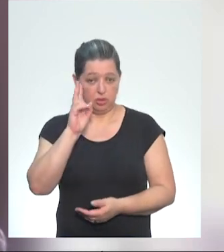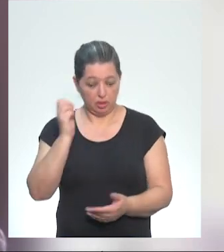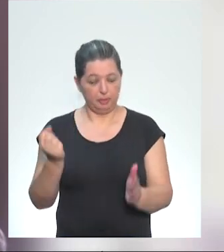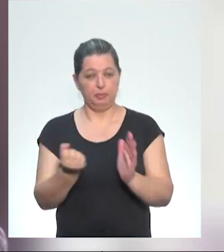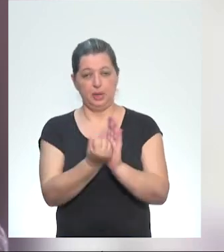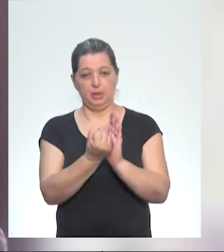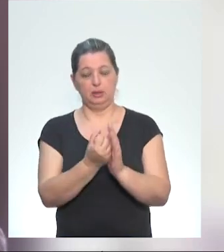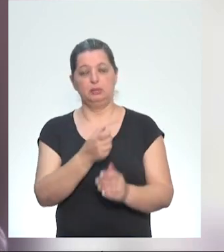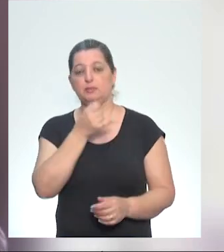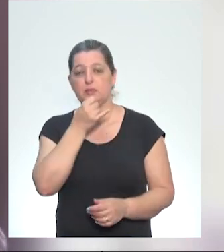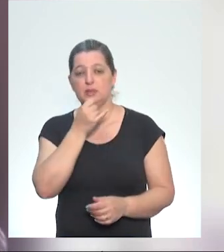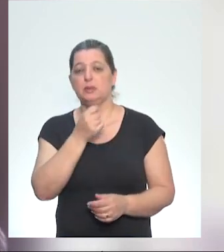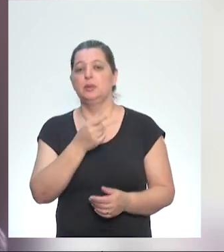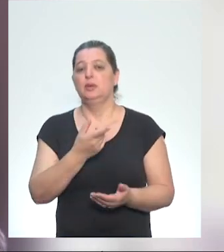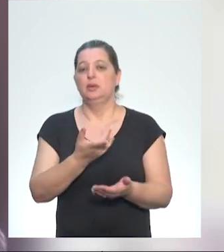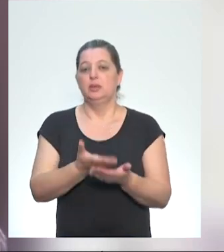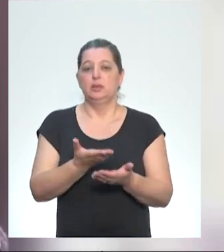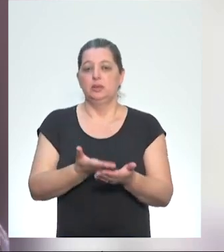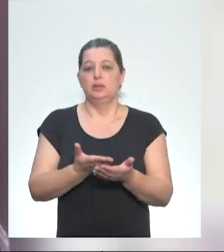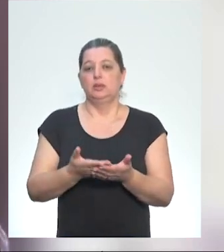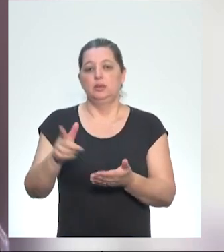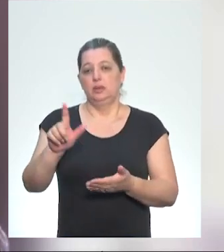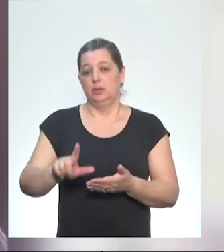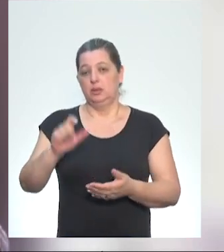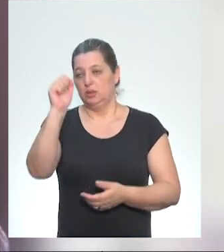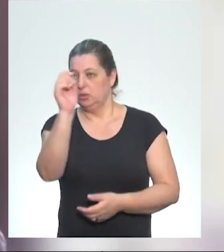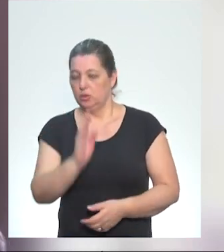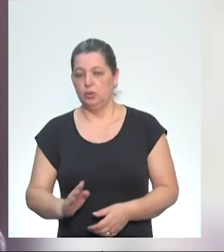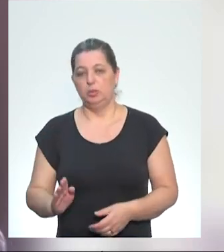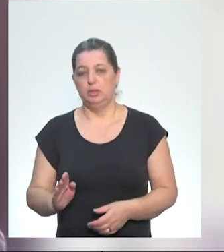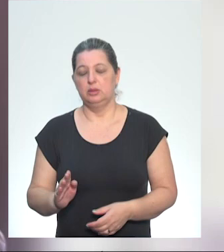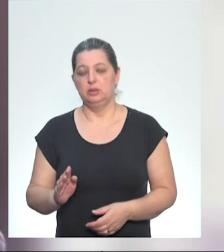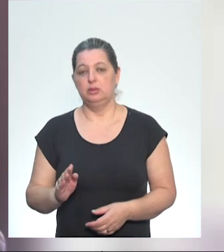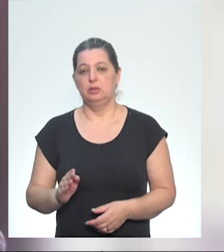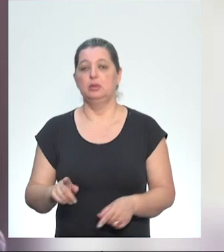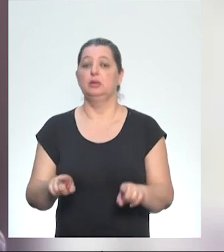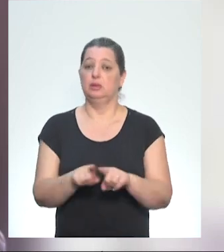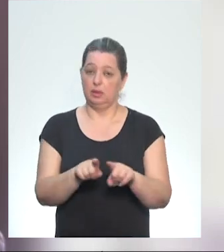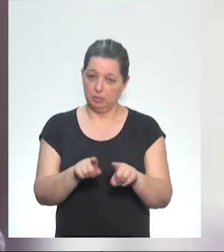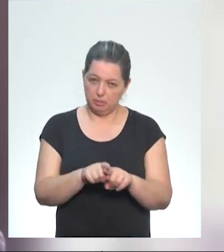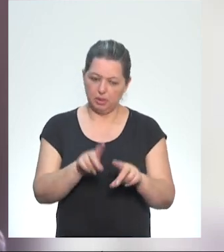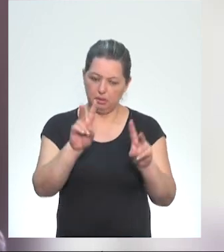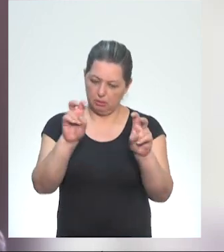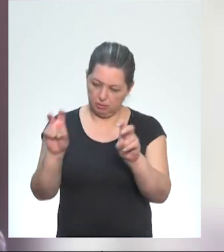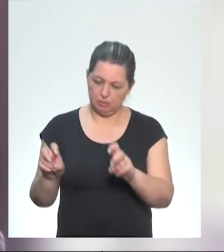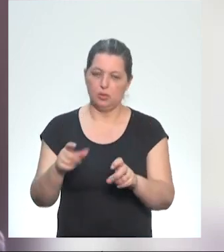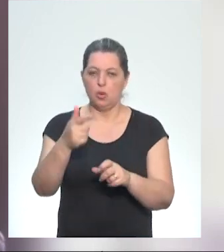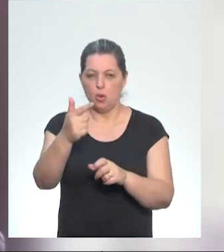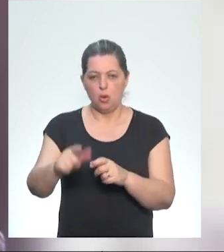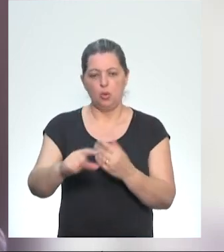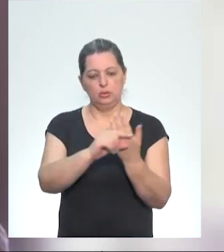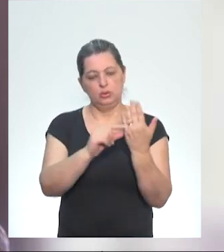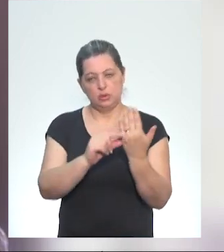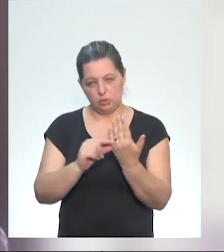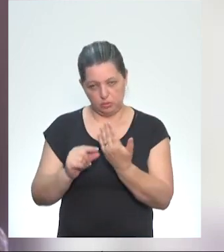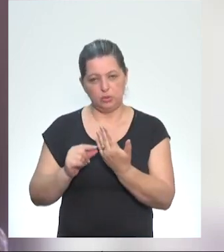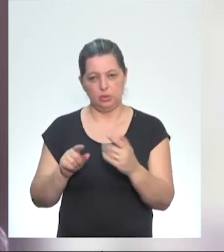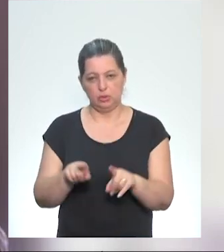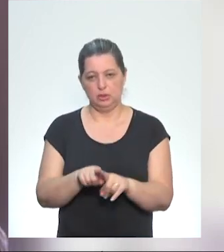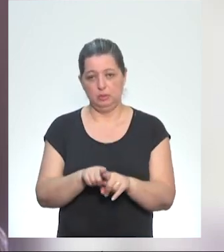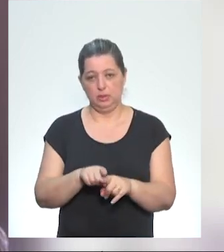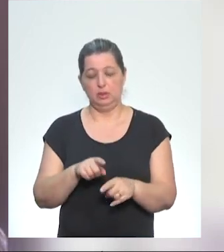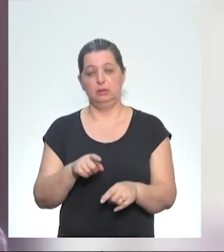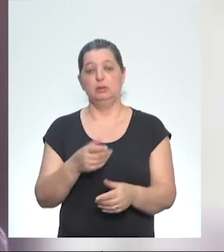for estudar literatura brasileira, para a gente ver também esses outros autores, né? Quando a gente for